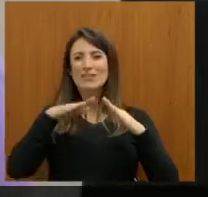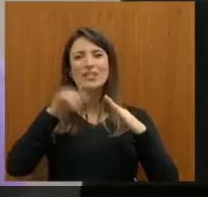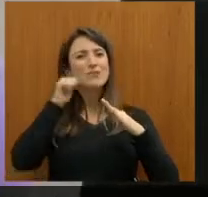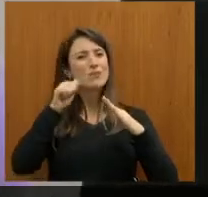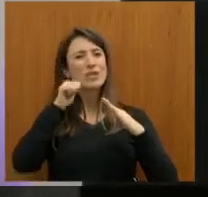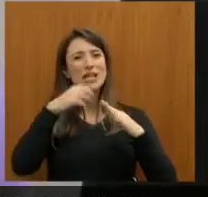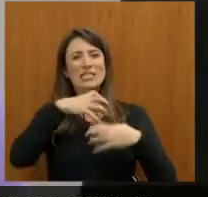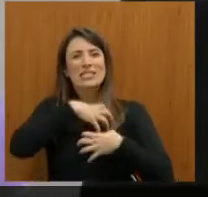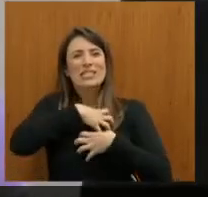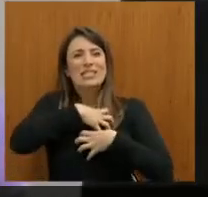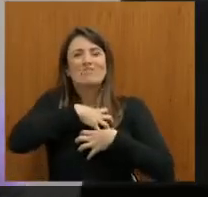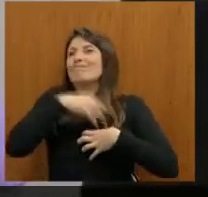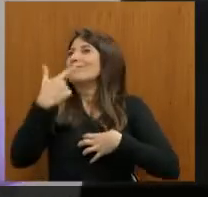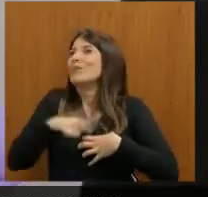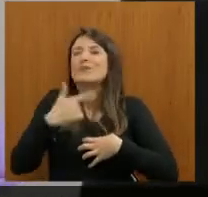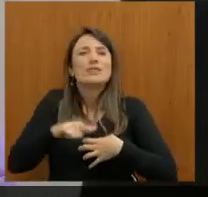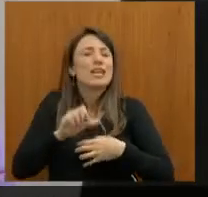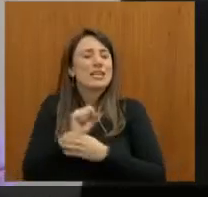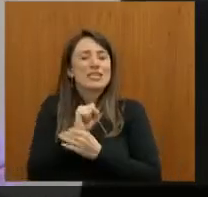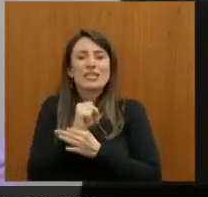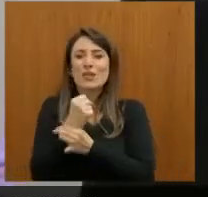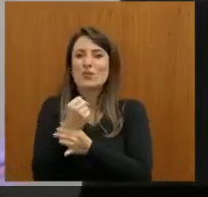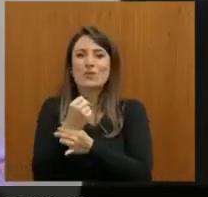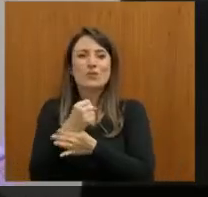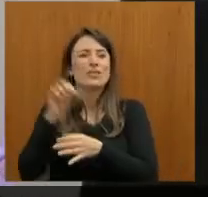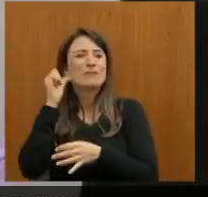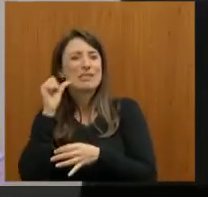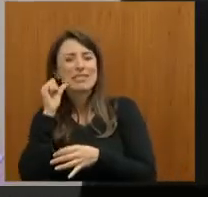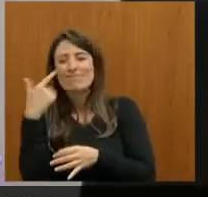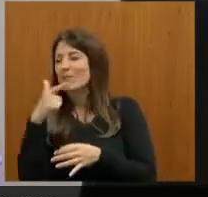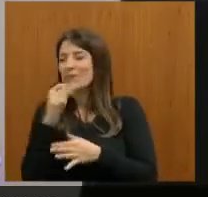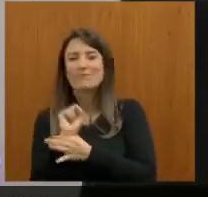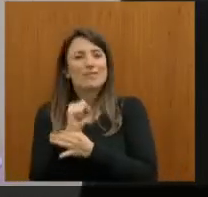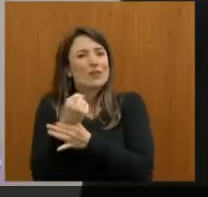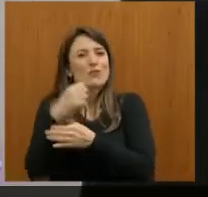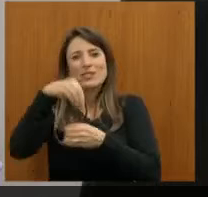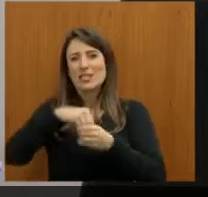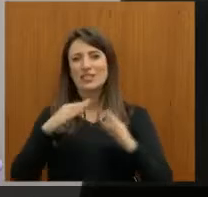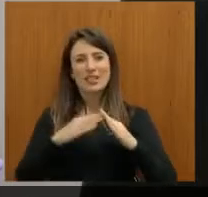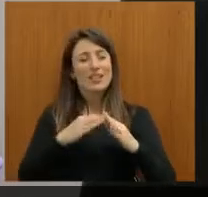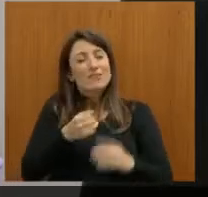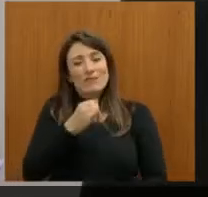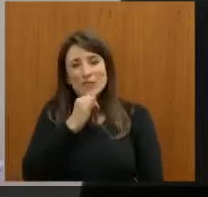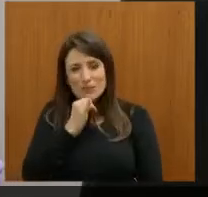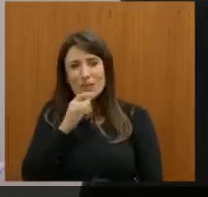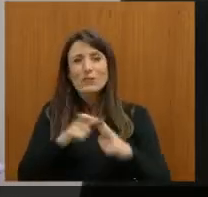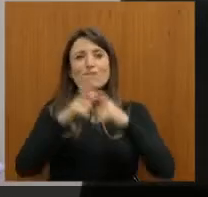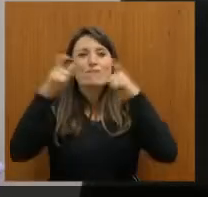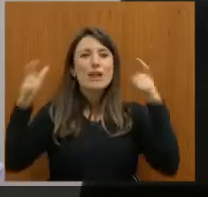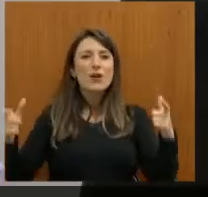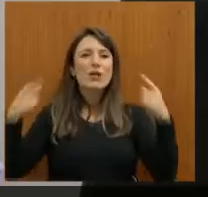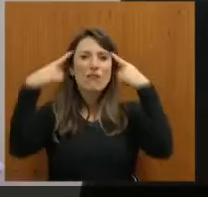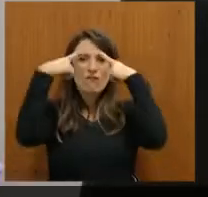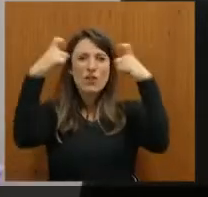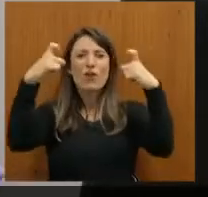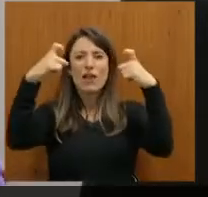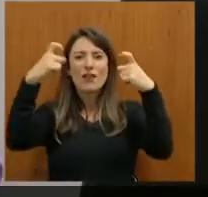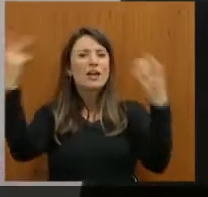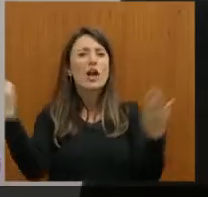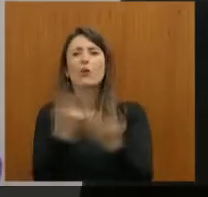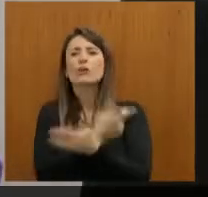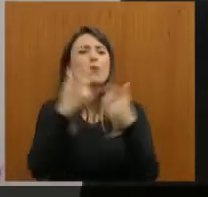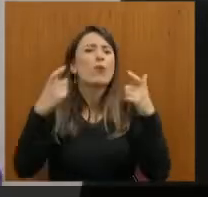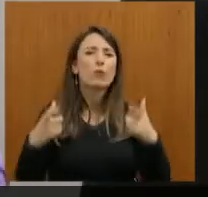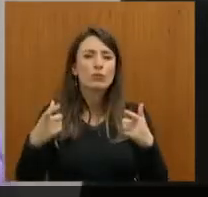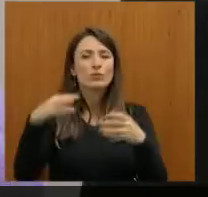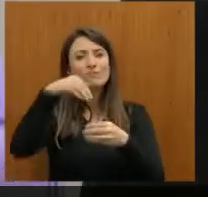meninas infelizmente grande parte a maior parte da violência acontece dentro dos lares acontece com